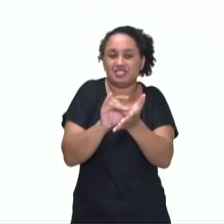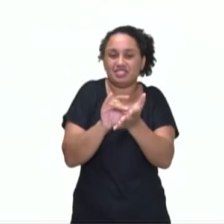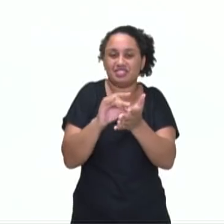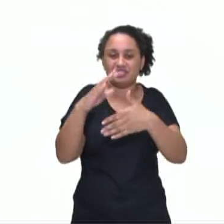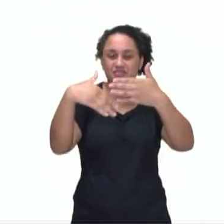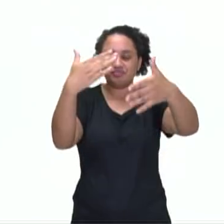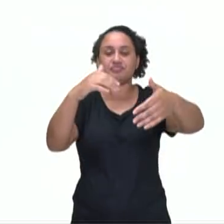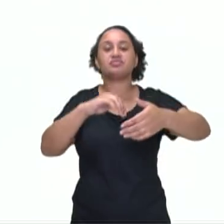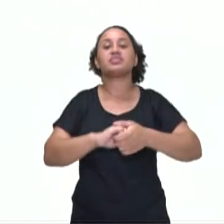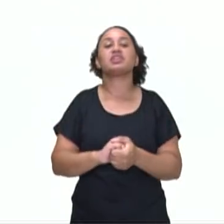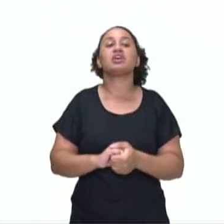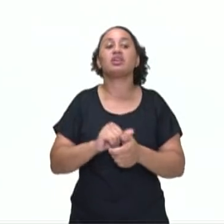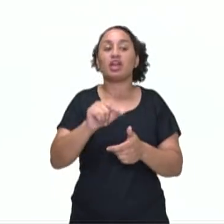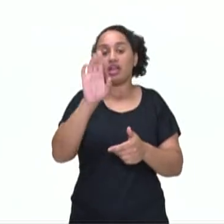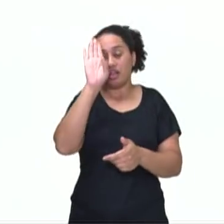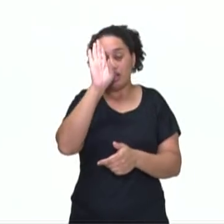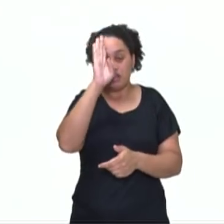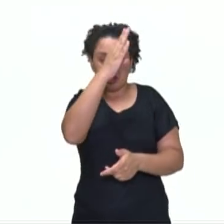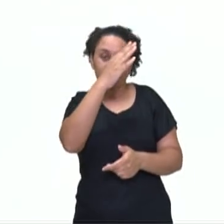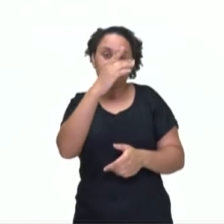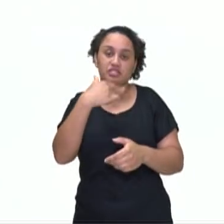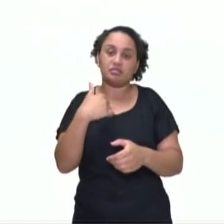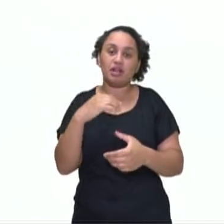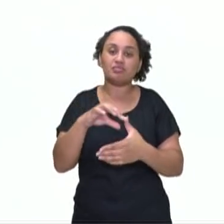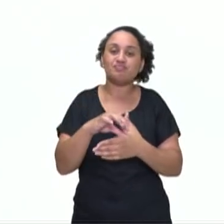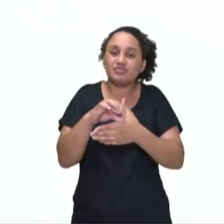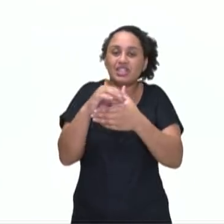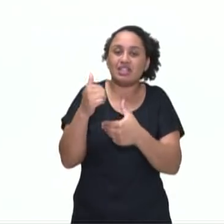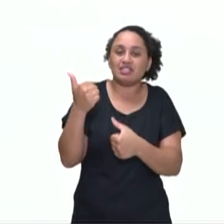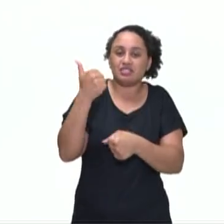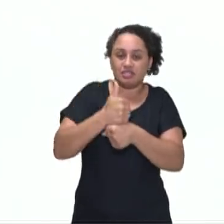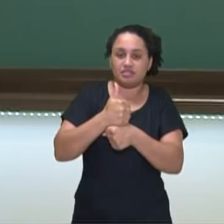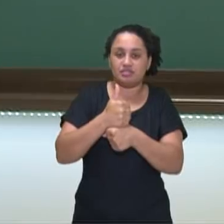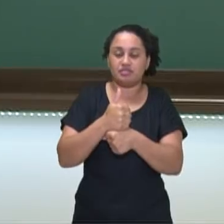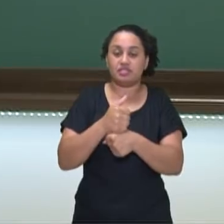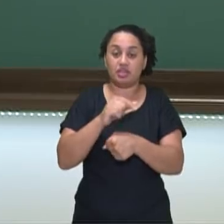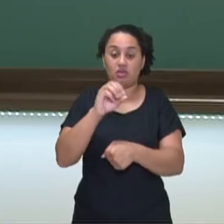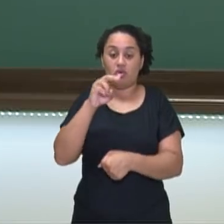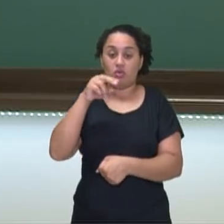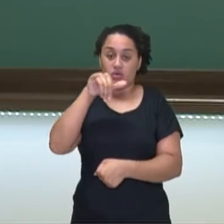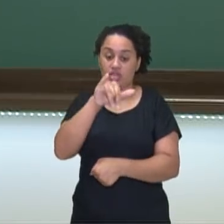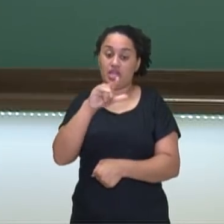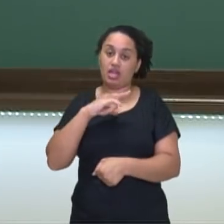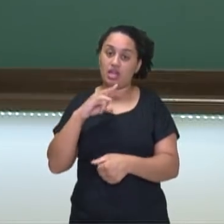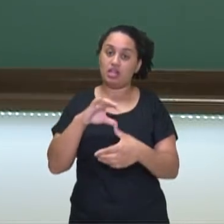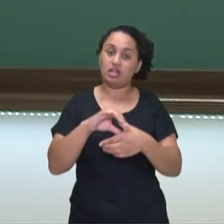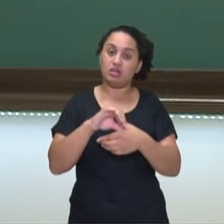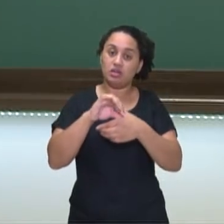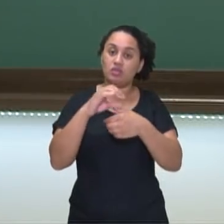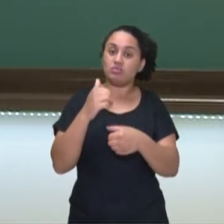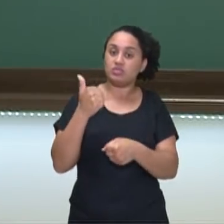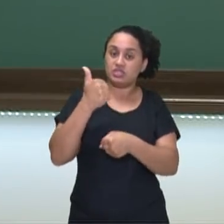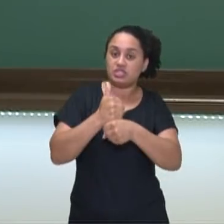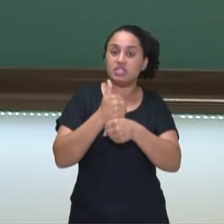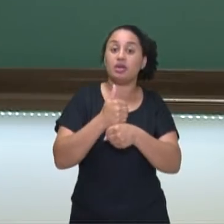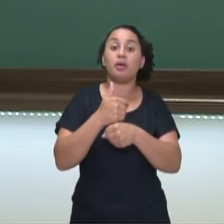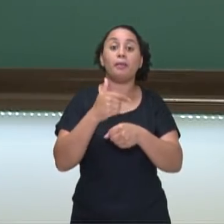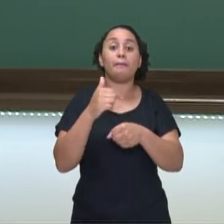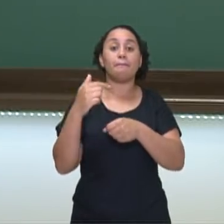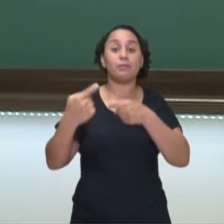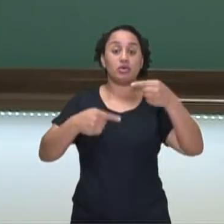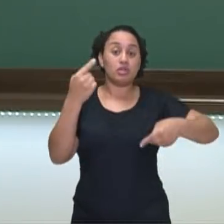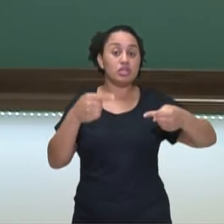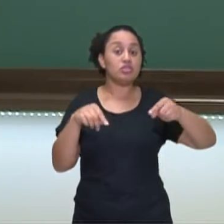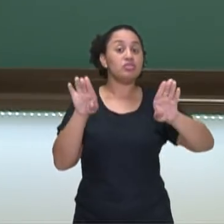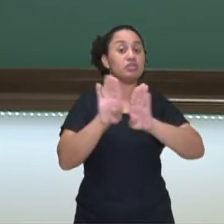era a principal liderança, o Oni de Ifé. Lembra que esse Oni, ele é o líder político e religioso da cidade de